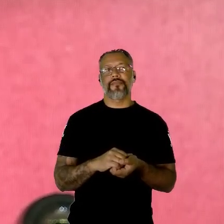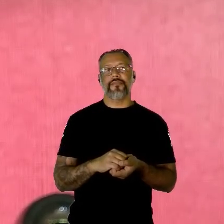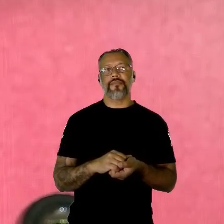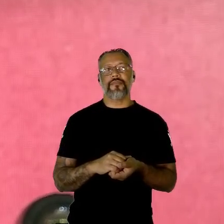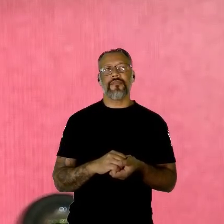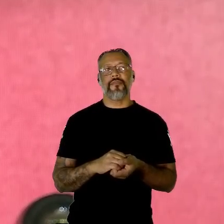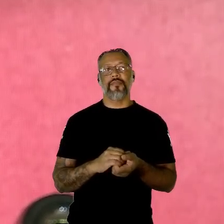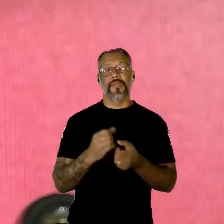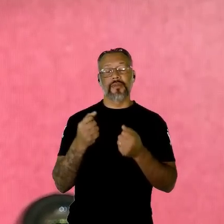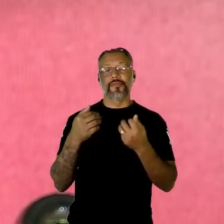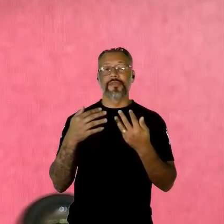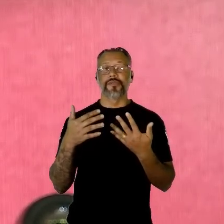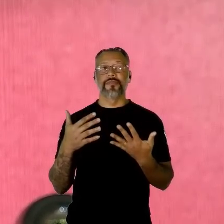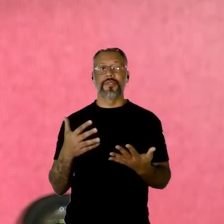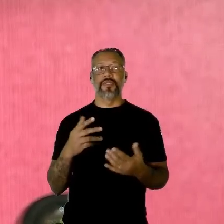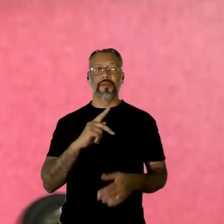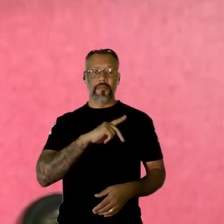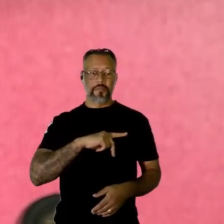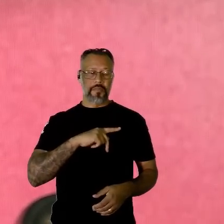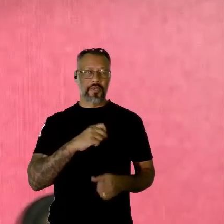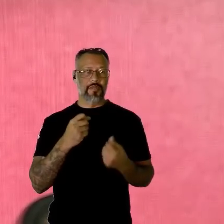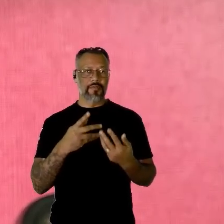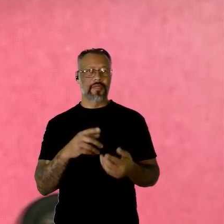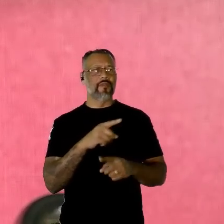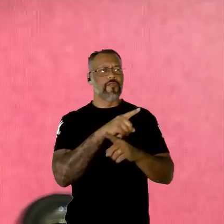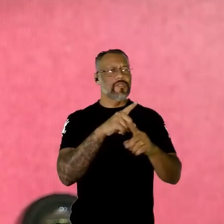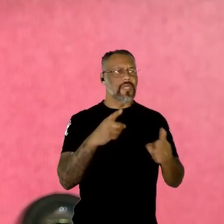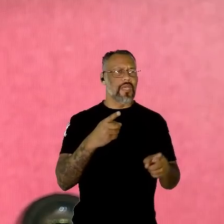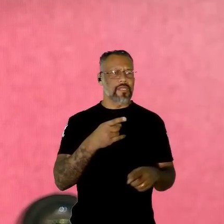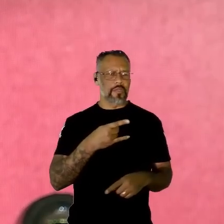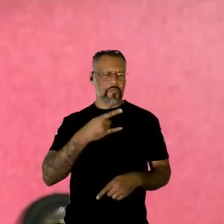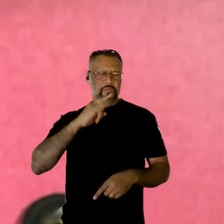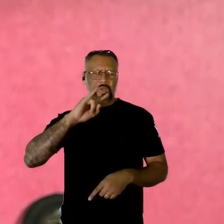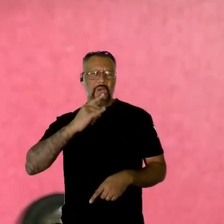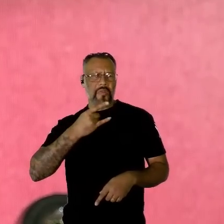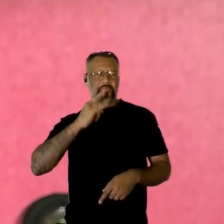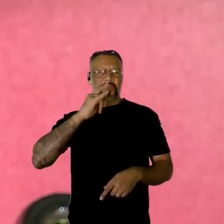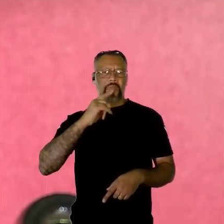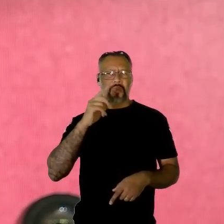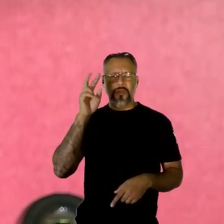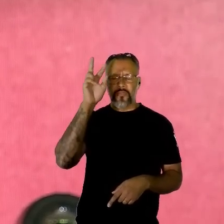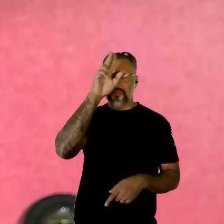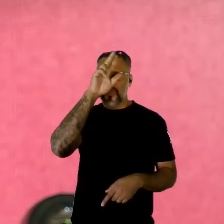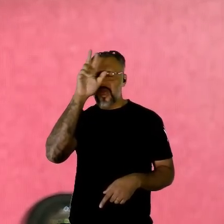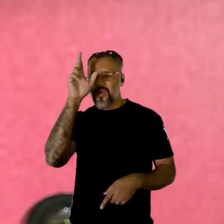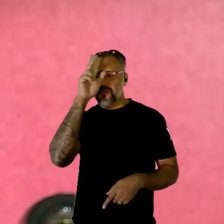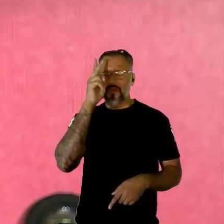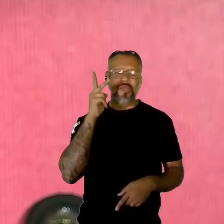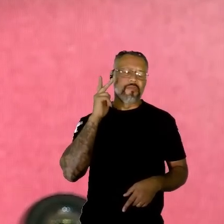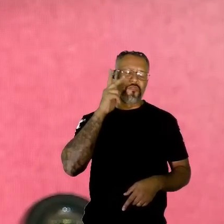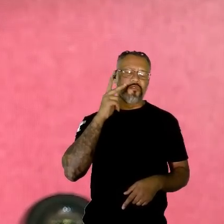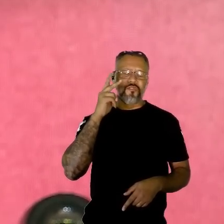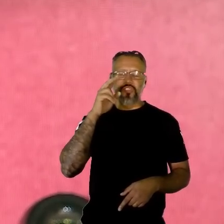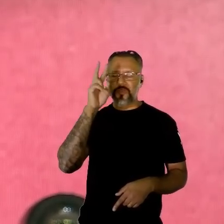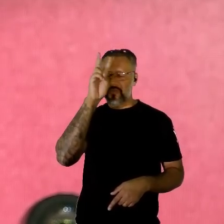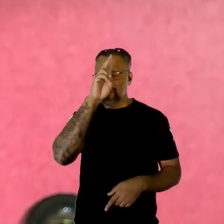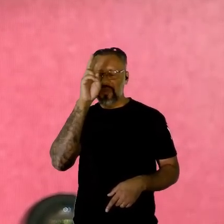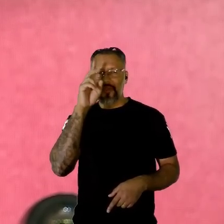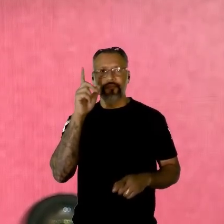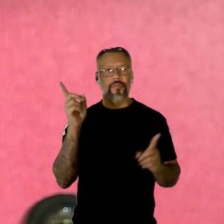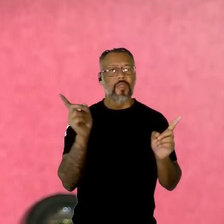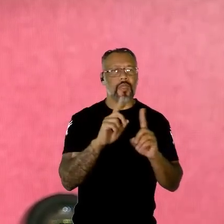apóstolo Paulo nos diz assim não se embriaguem com vinho que leva a libertinagem